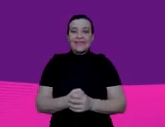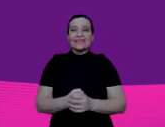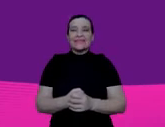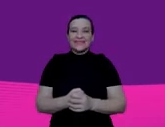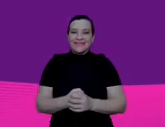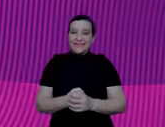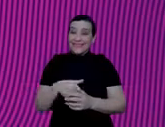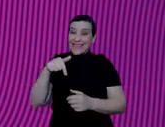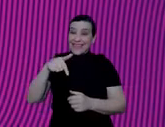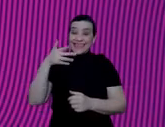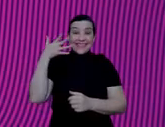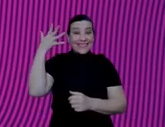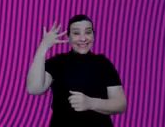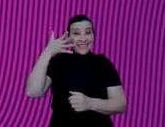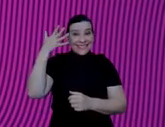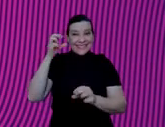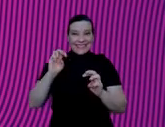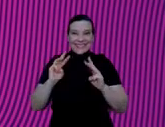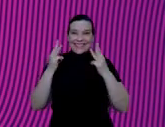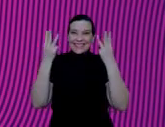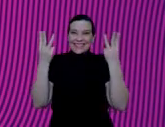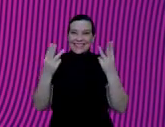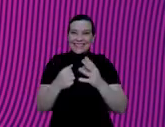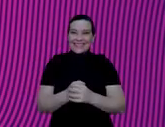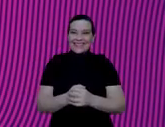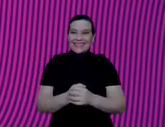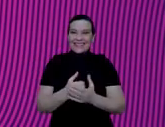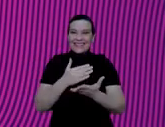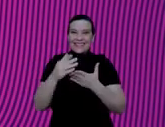fico à disposição para a gente iniciar o debate.